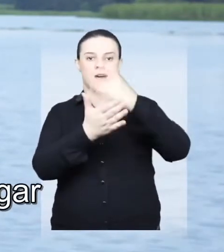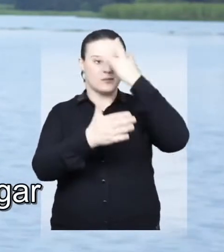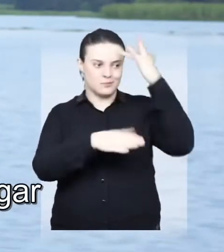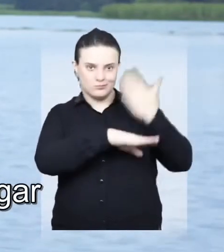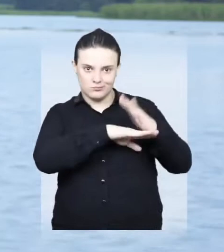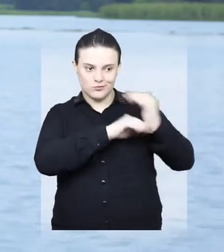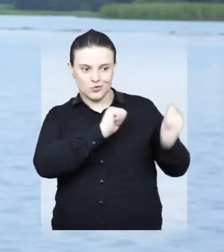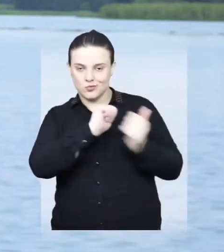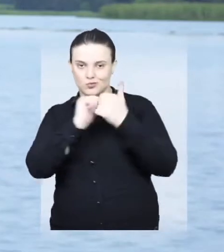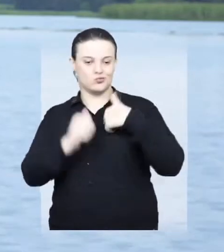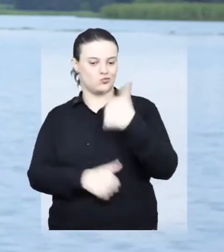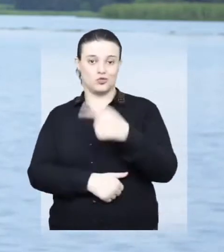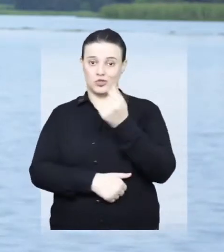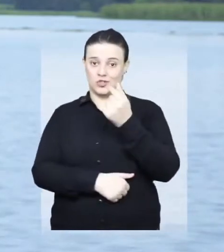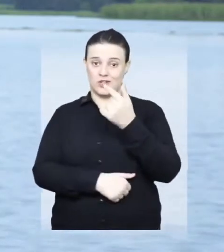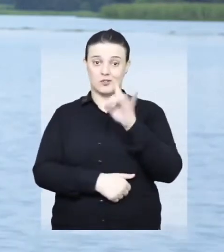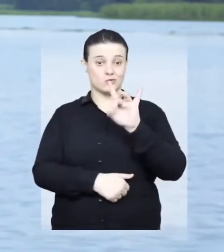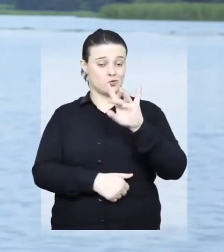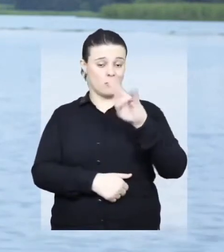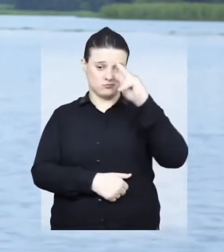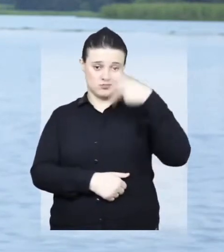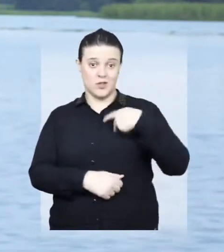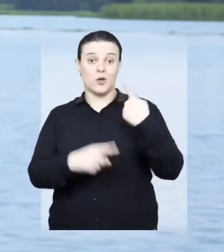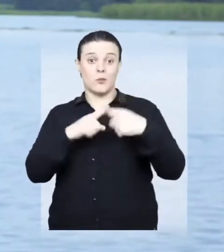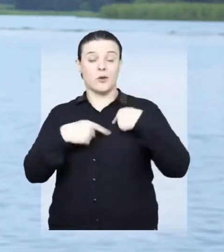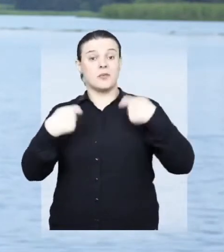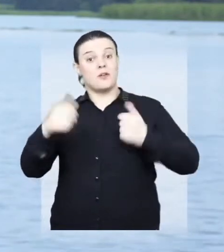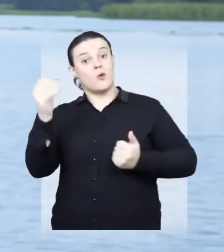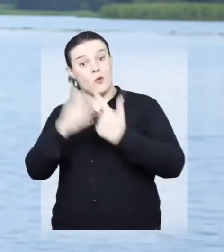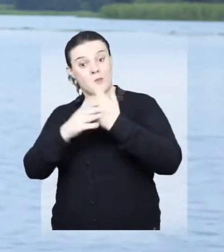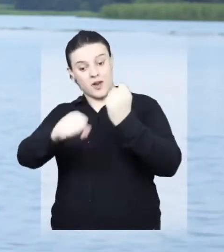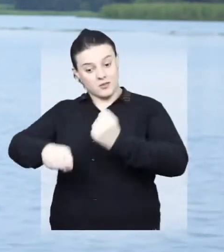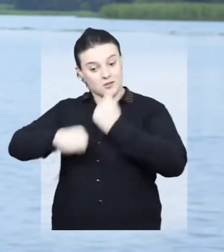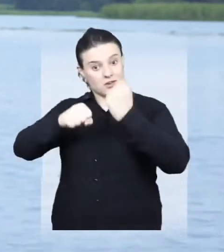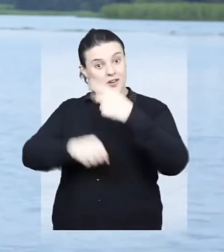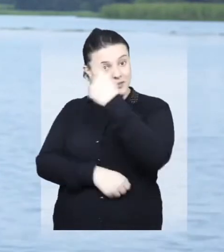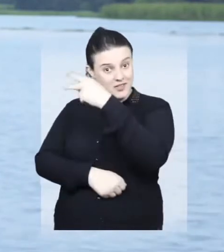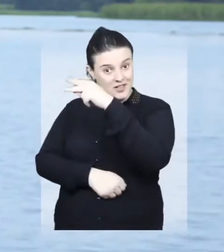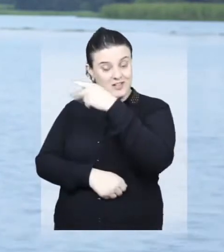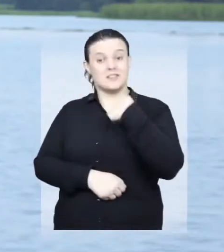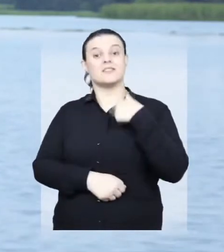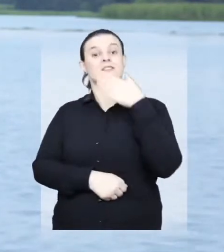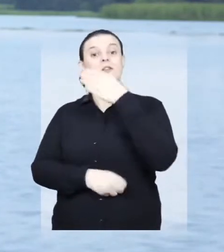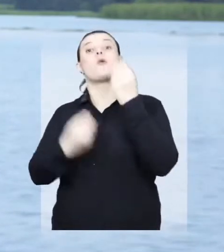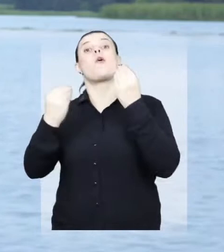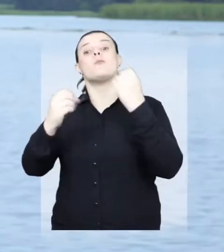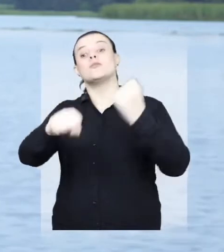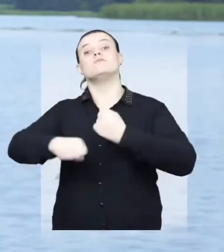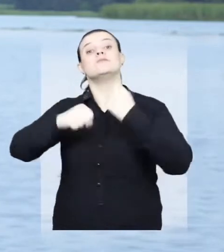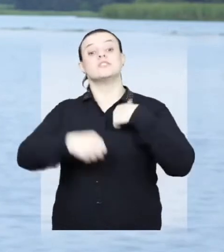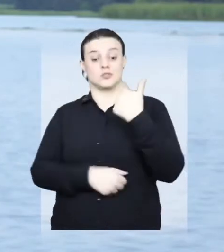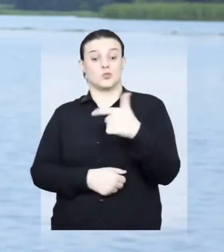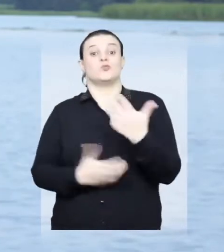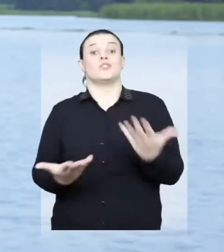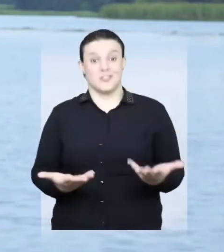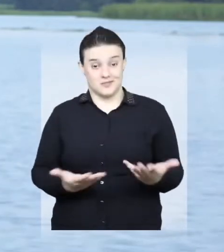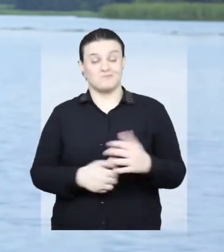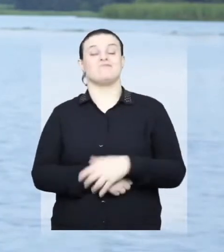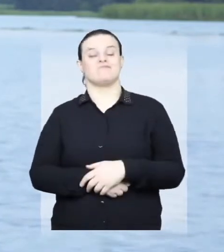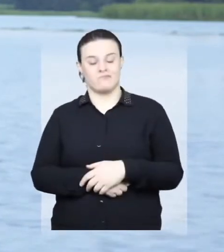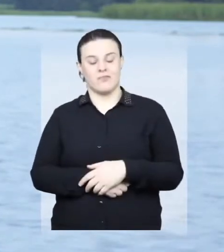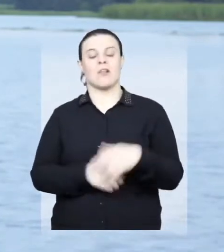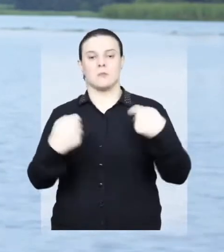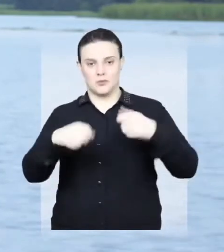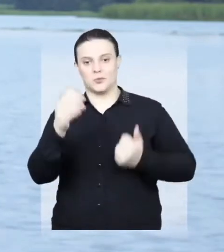preparador ir comigo, porque não tinha dinheiro, era só para mim, porque eu ainda tinha que comprar um remo lá, porque eu ia para a África do Sul ia remar como, se eu não tinha material.